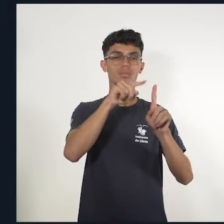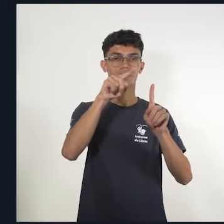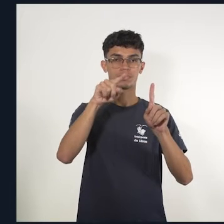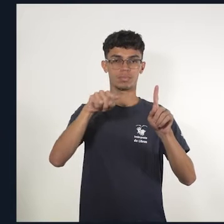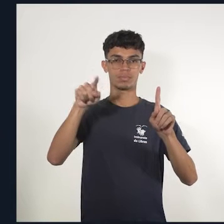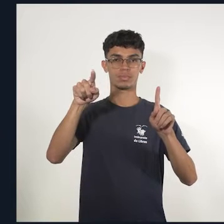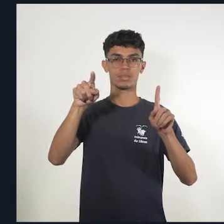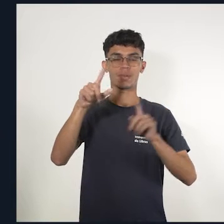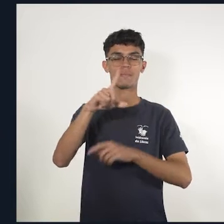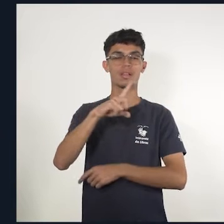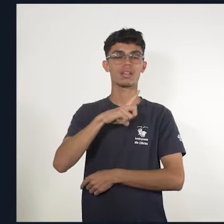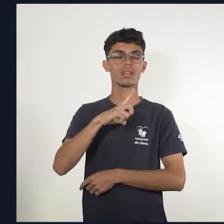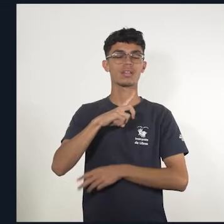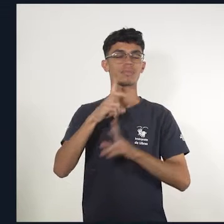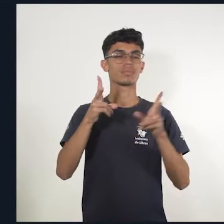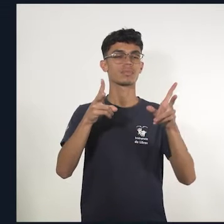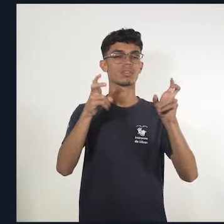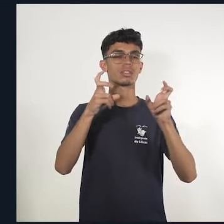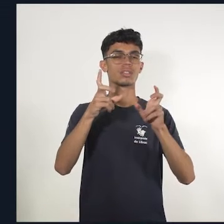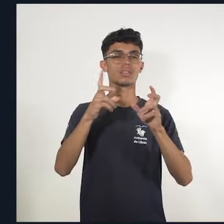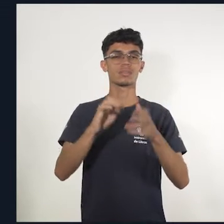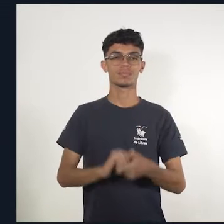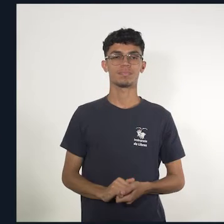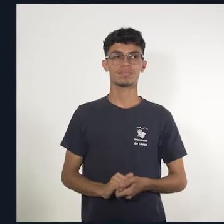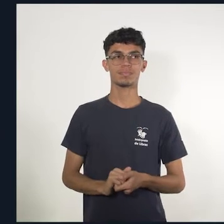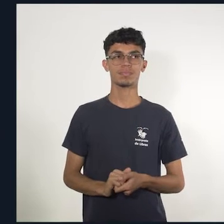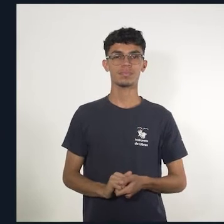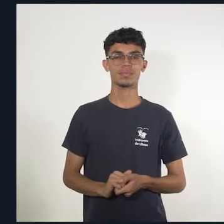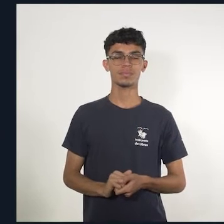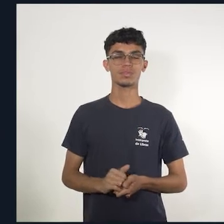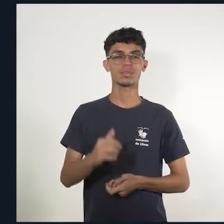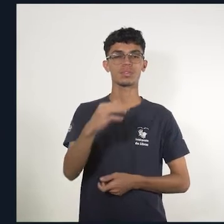concorrência, podemos chegar a um índice superior a